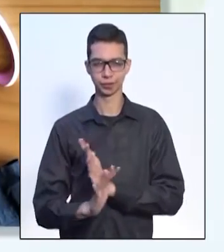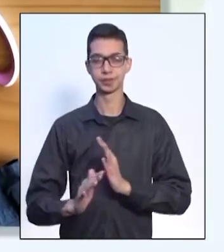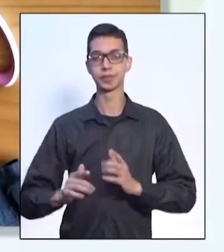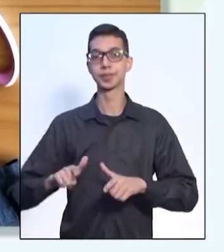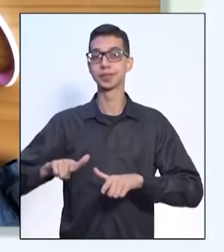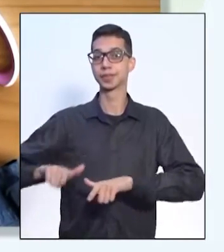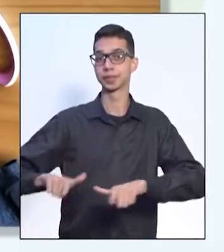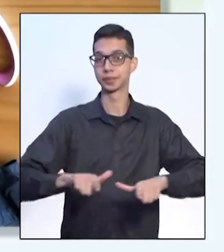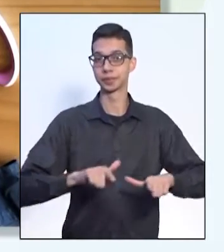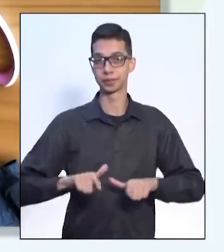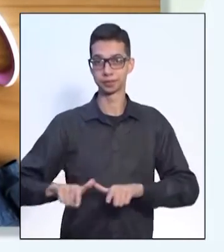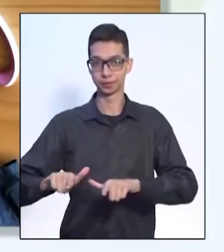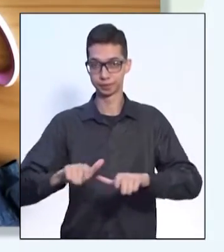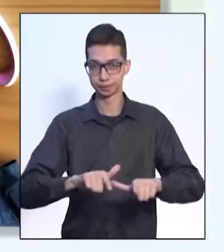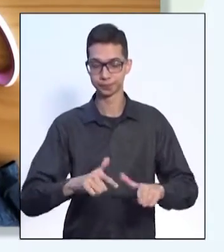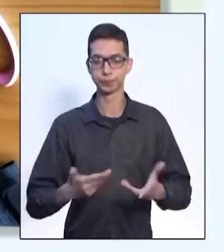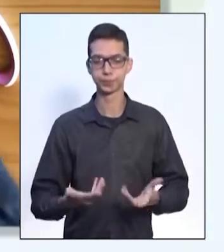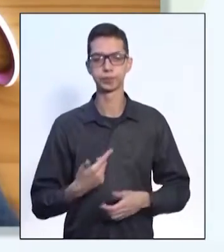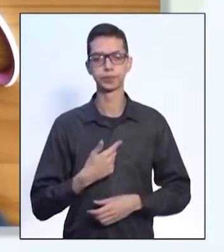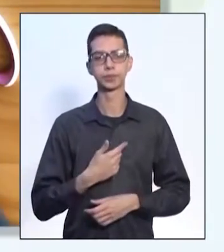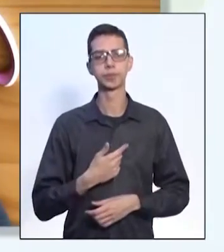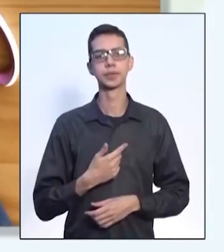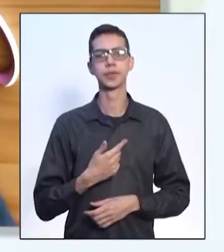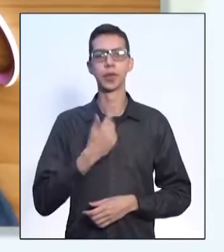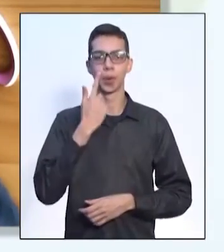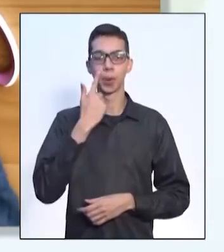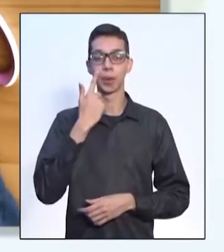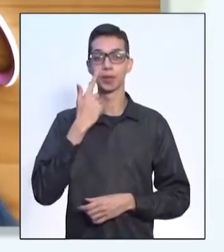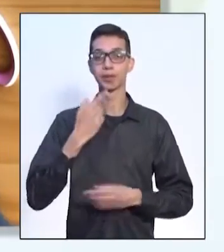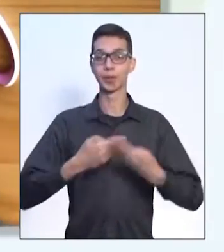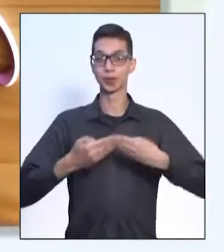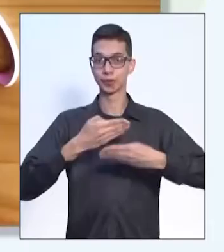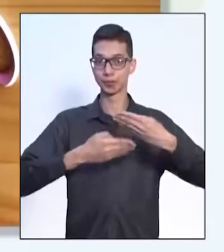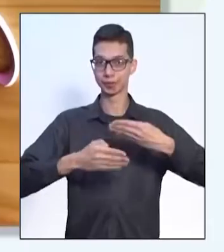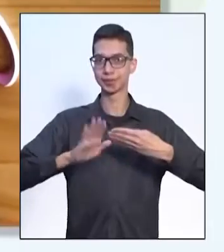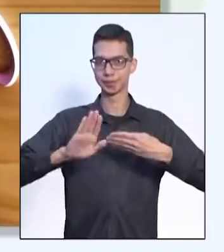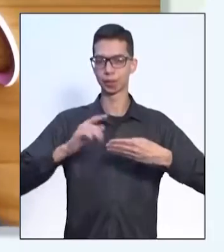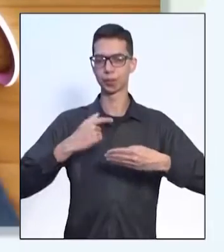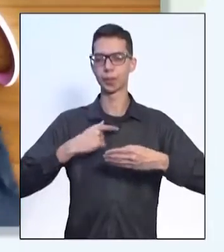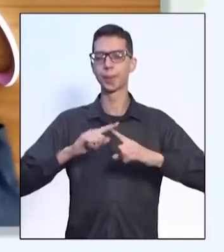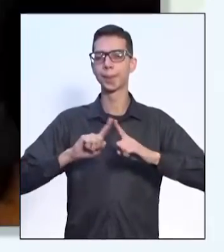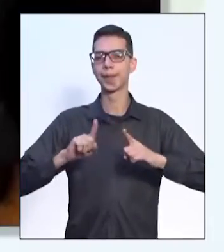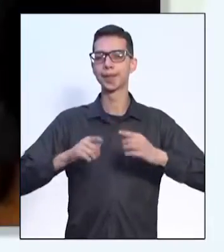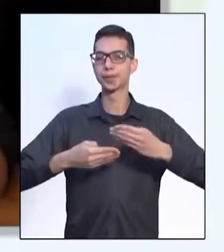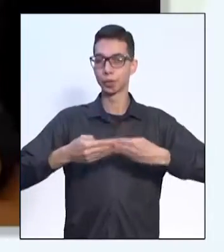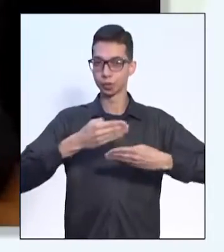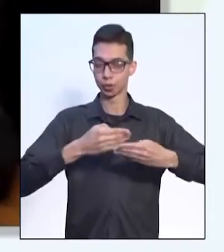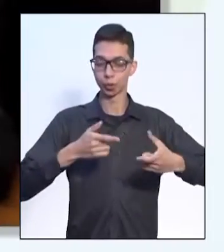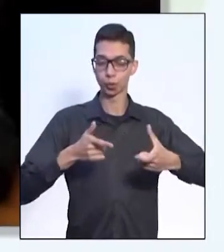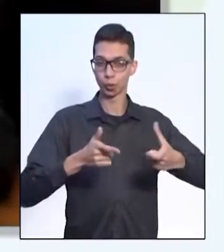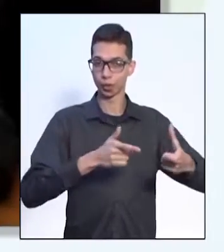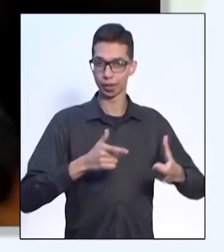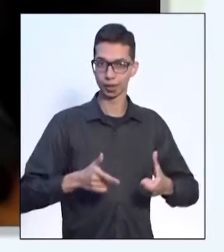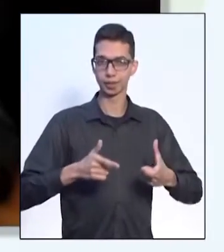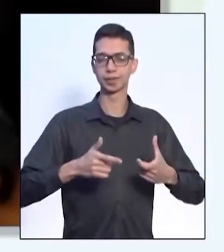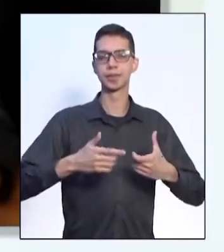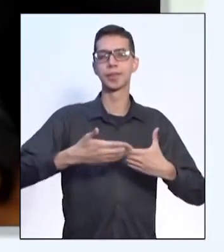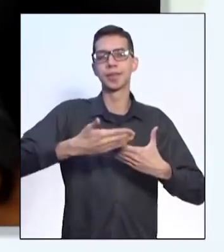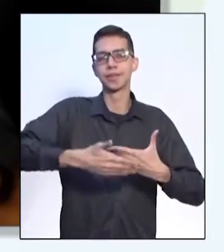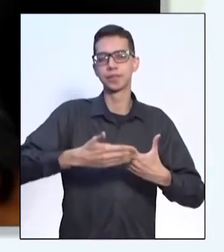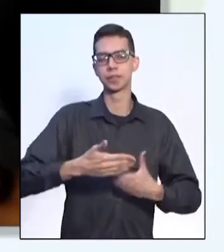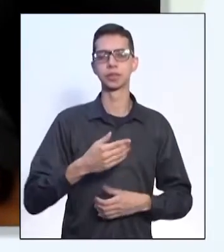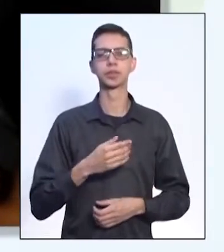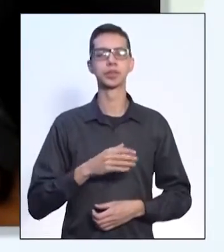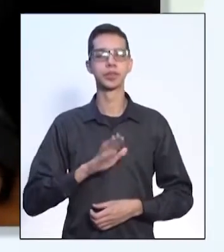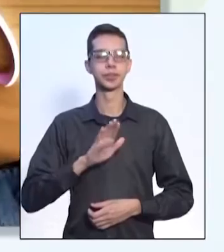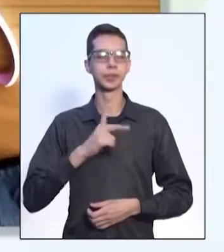das construções. Até eu já tinha rascunhado umas pessoinhas aqui. Vamos ver se eu preciso desenhar